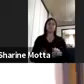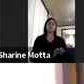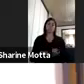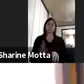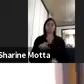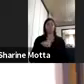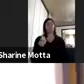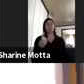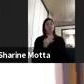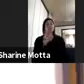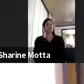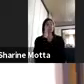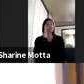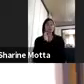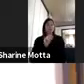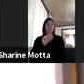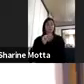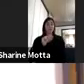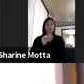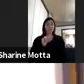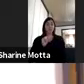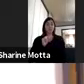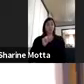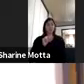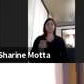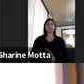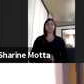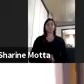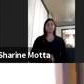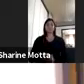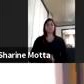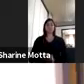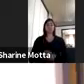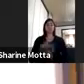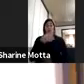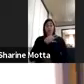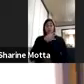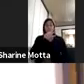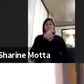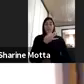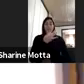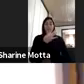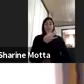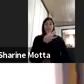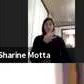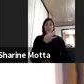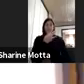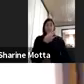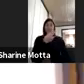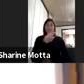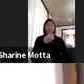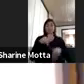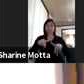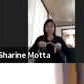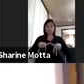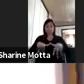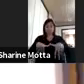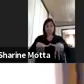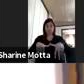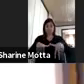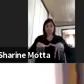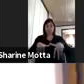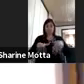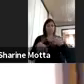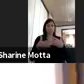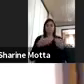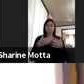sabemos que no ponto de vista do que é gênero, essa situação, gênero, né? Ser mulher e os problemas